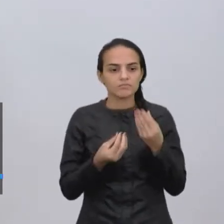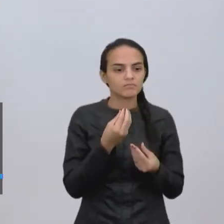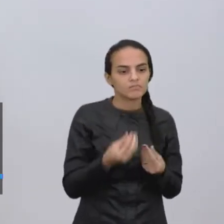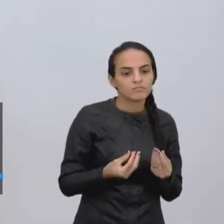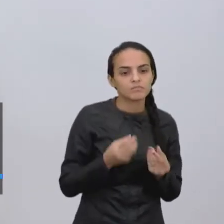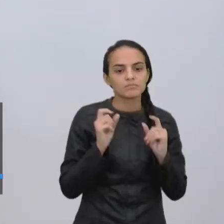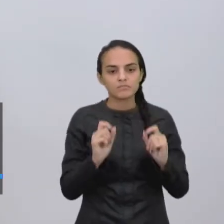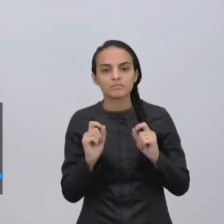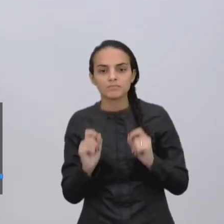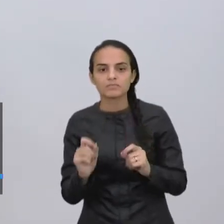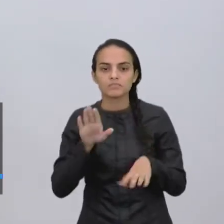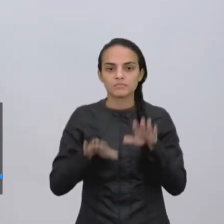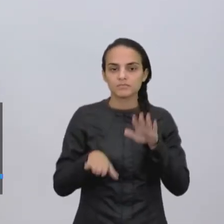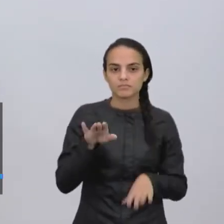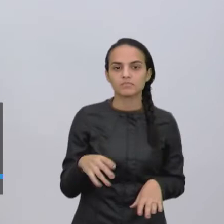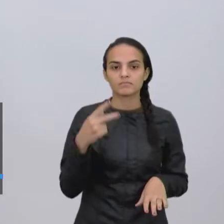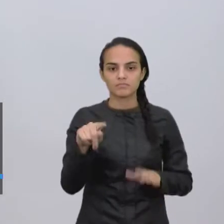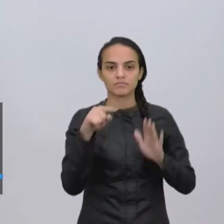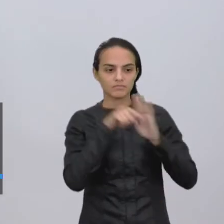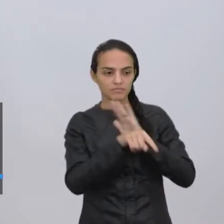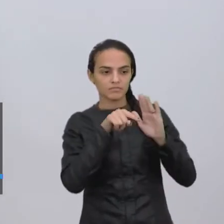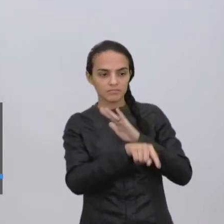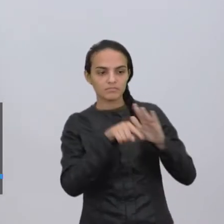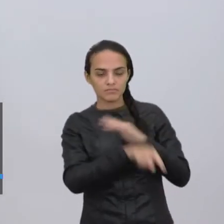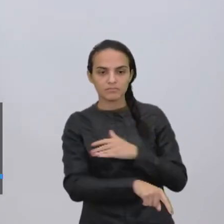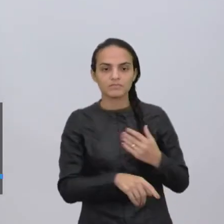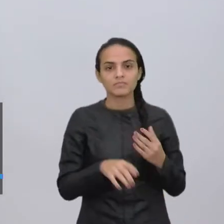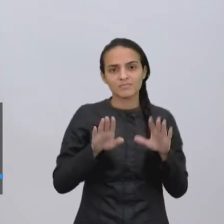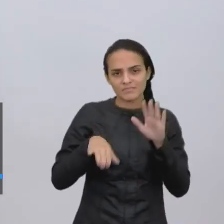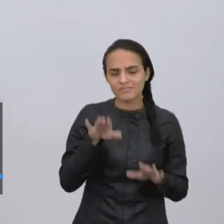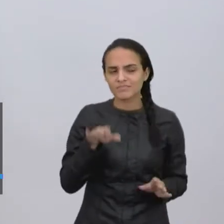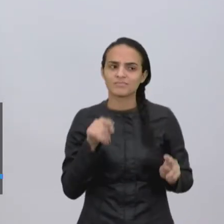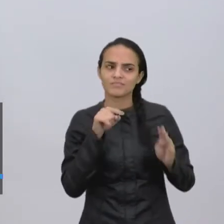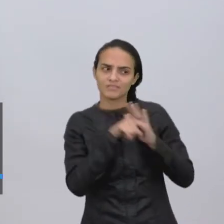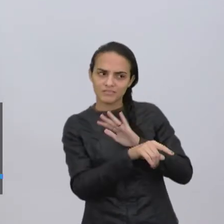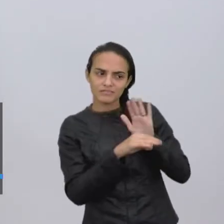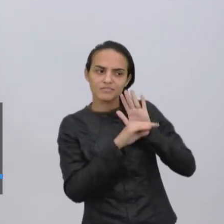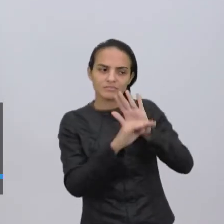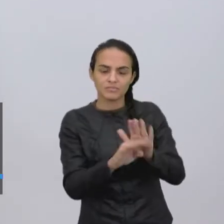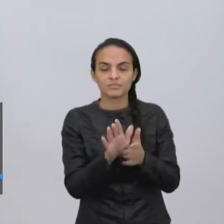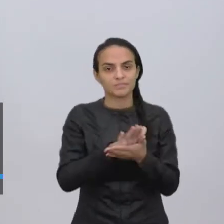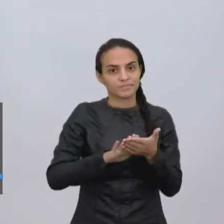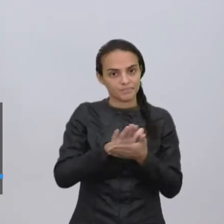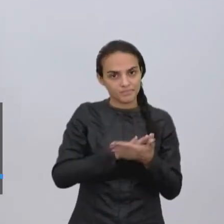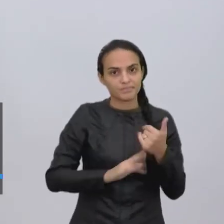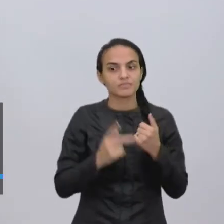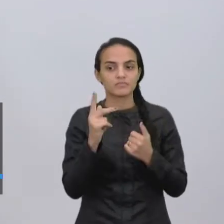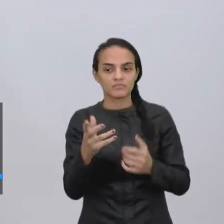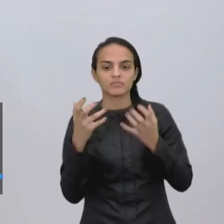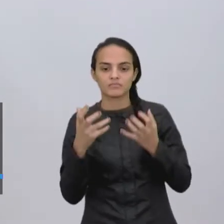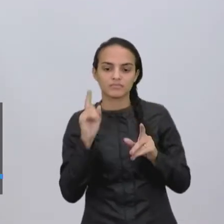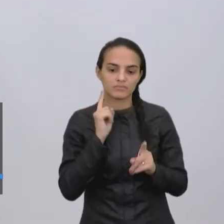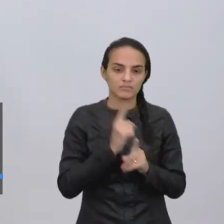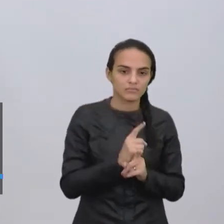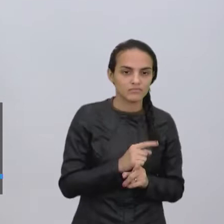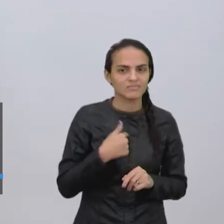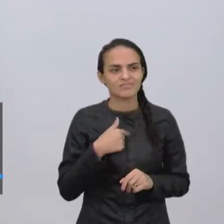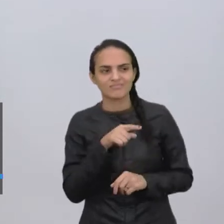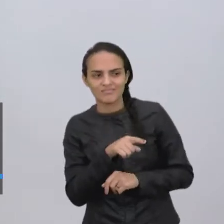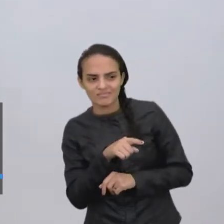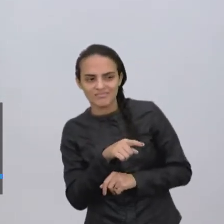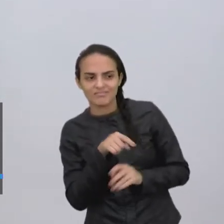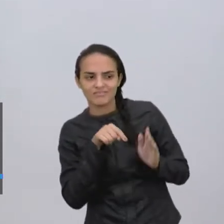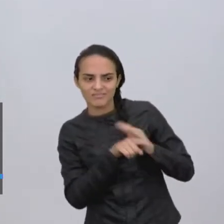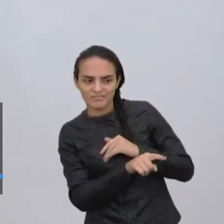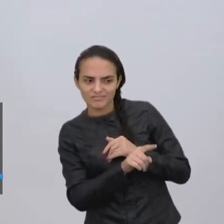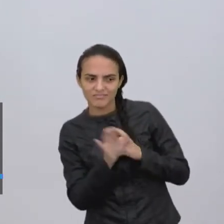porque às vezes você coleta, você faz muitas perguntas e às vezes alguma pergunta não vai te ajudar realmente no que você quer, então você descarta, você fala, essa aqui não... Ou